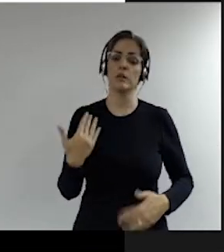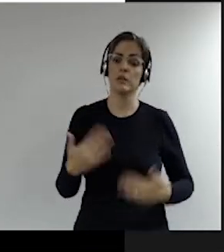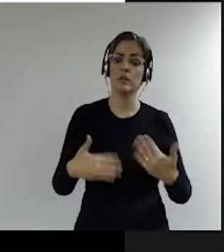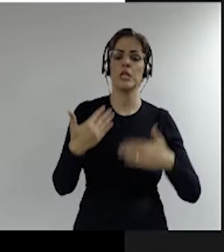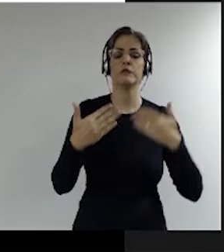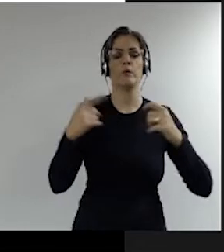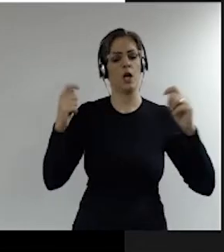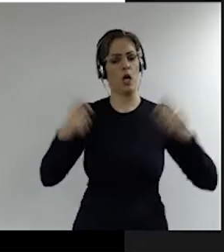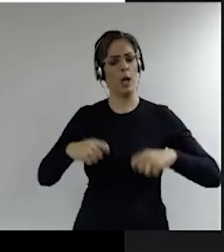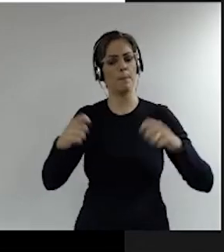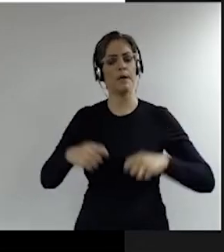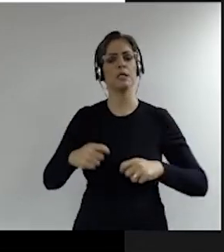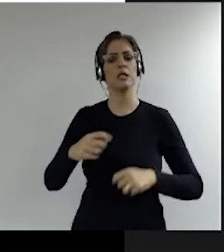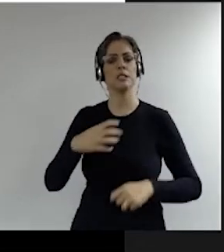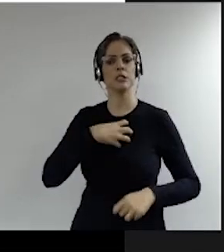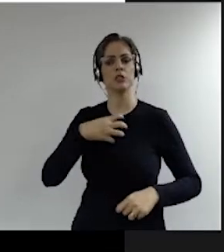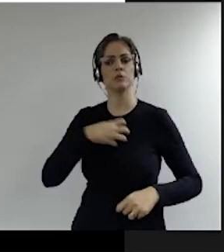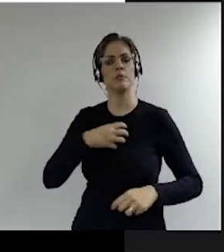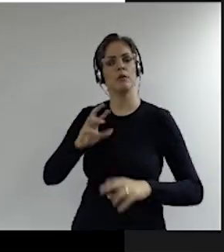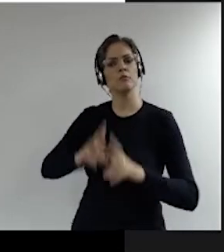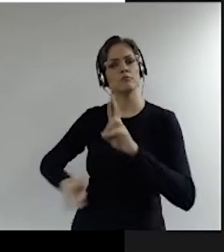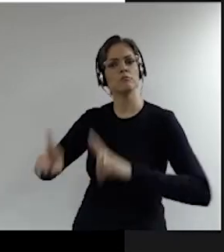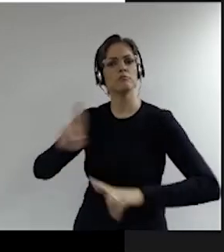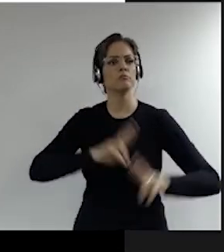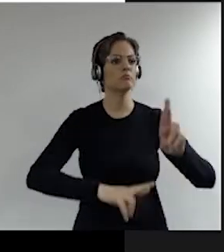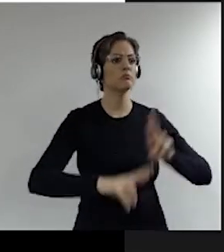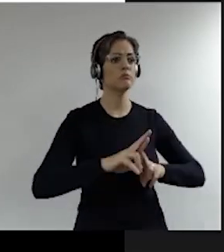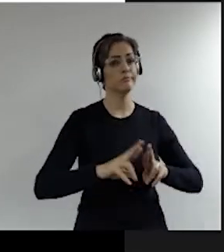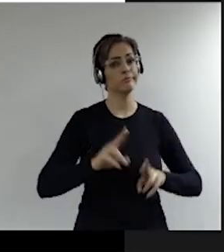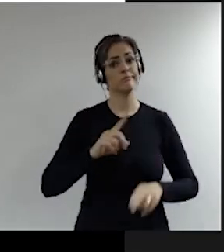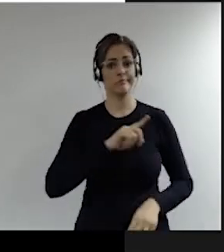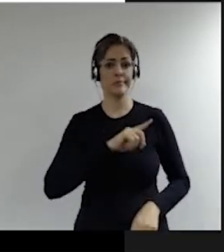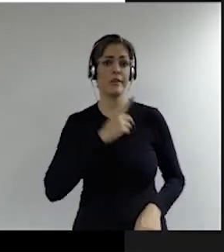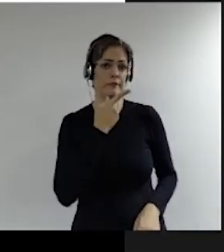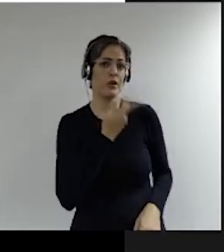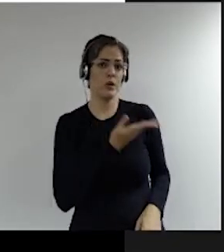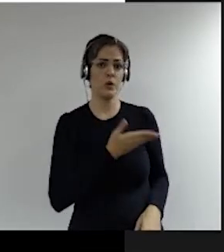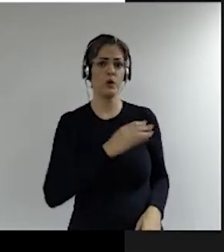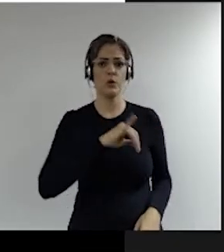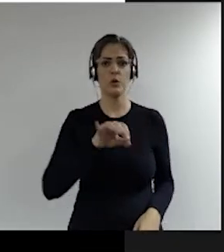tais competências socioemocionais a que o João Batista se referiu,